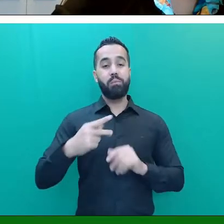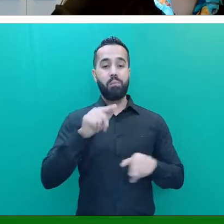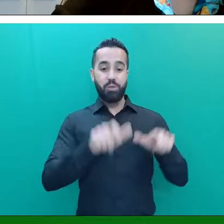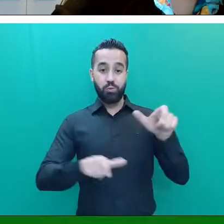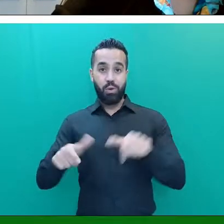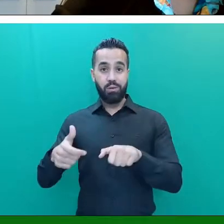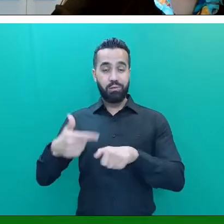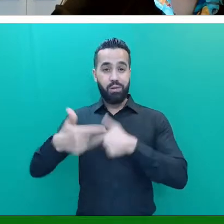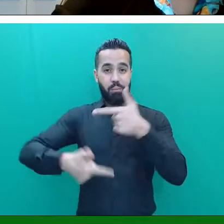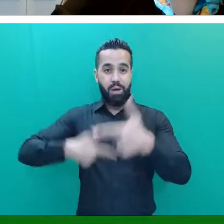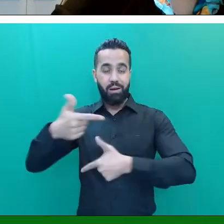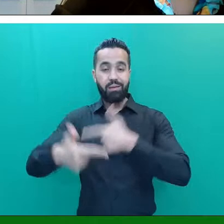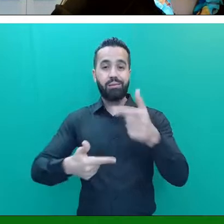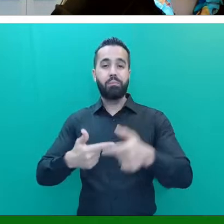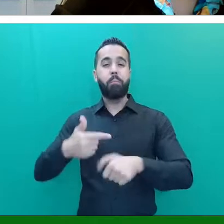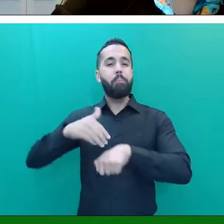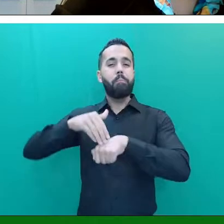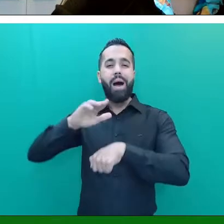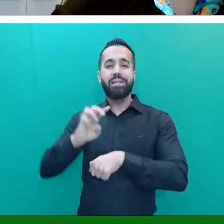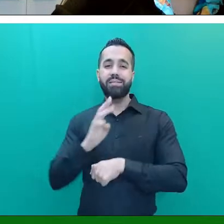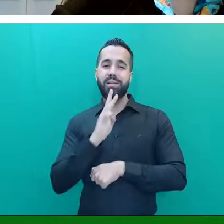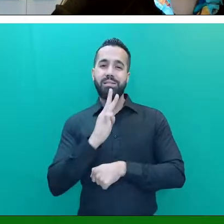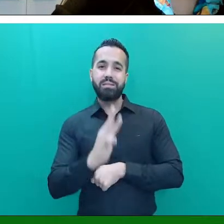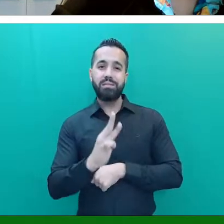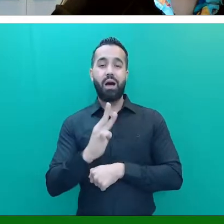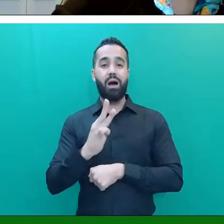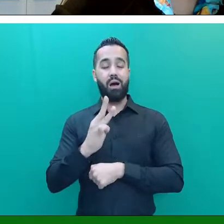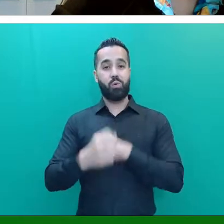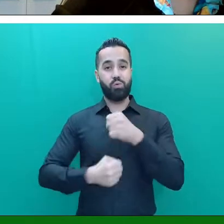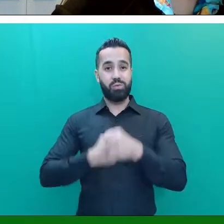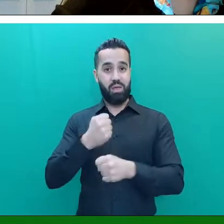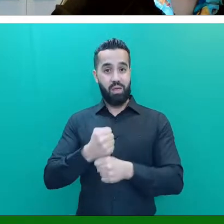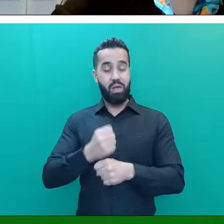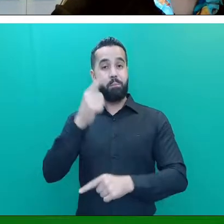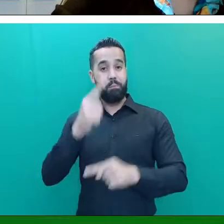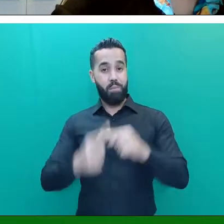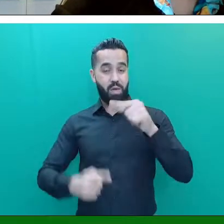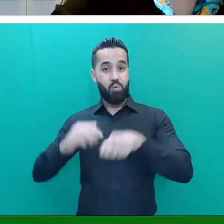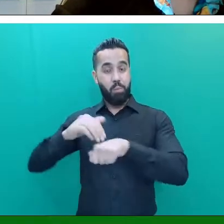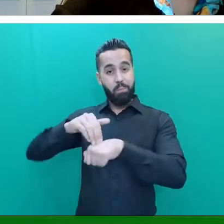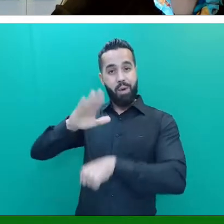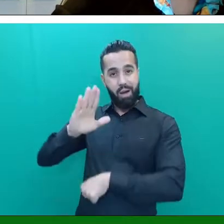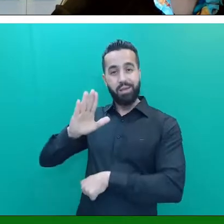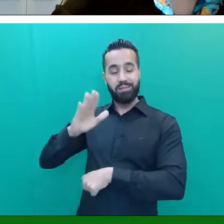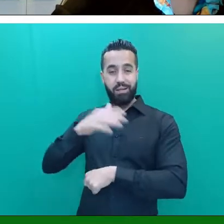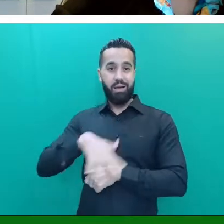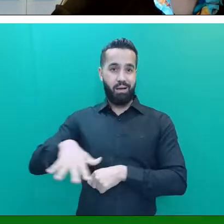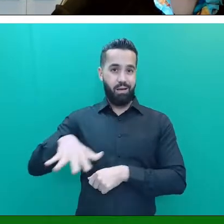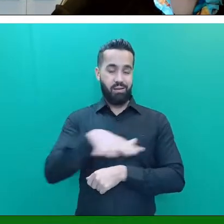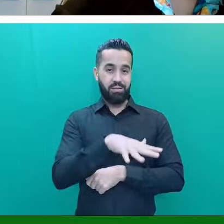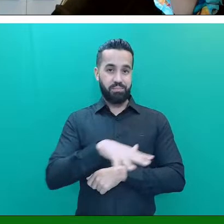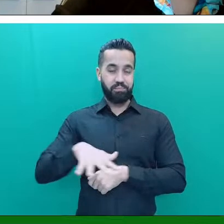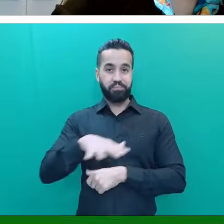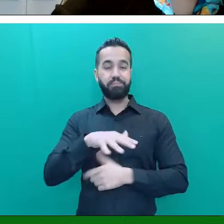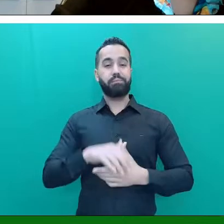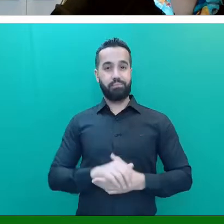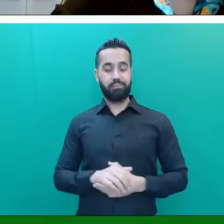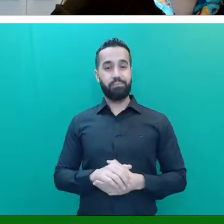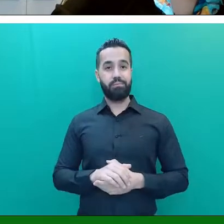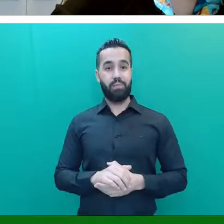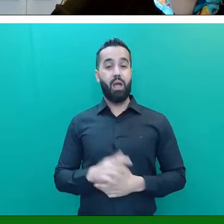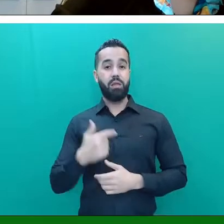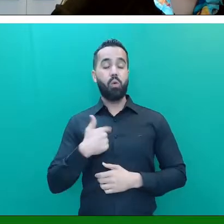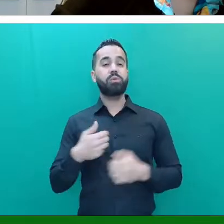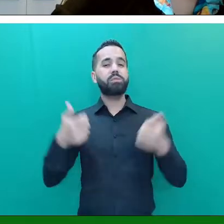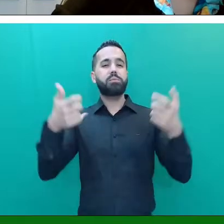área. Portanto, eu digo isso pelo seguinte, para não confundirmos governos, né? E não é por eu ter preferência de